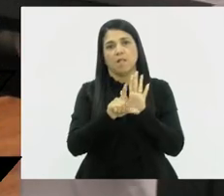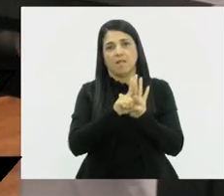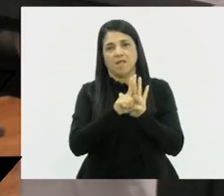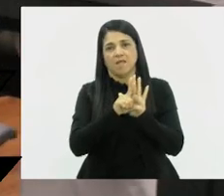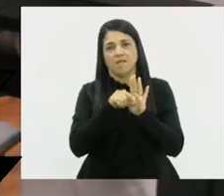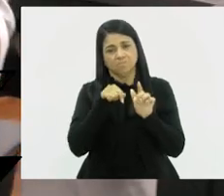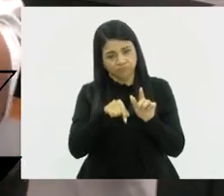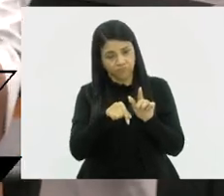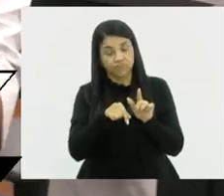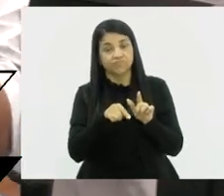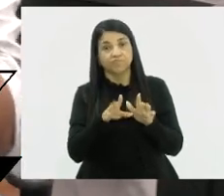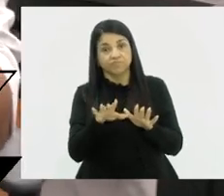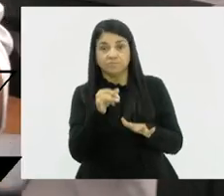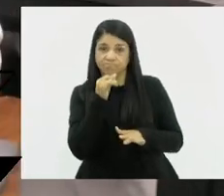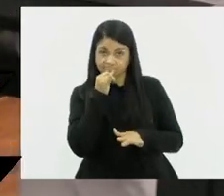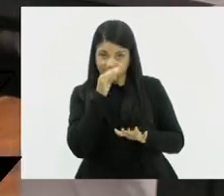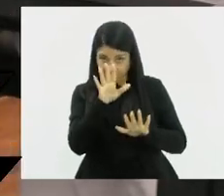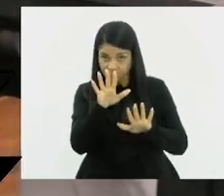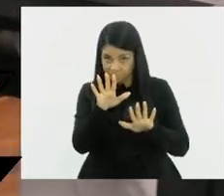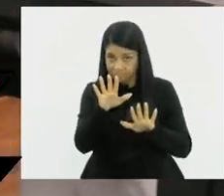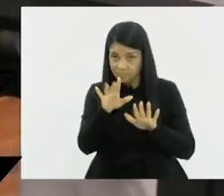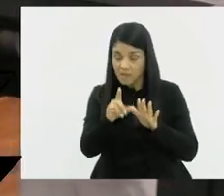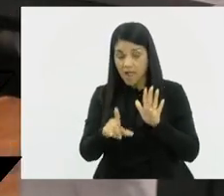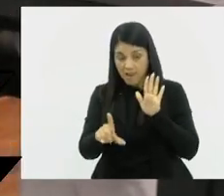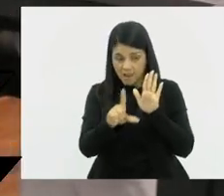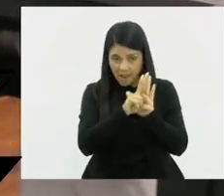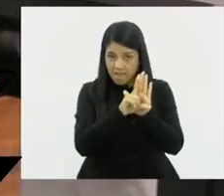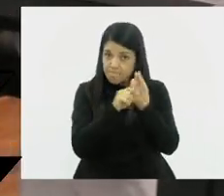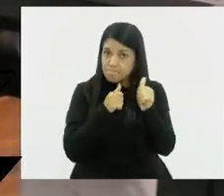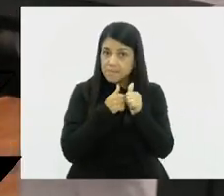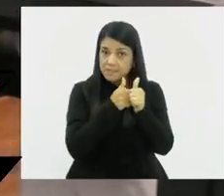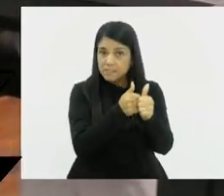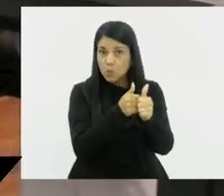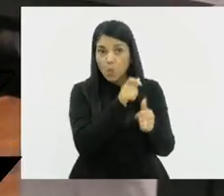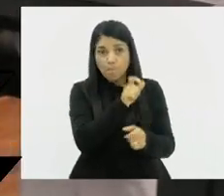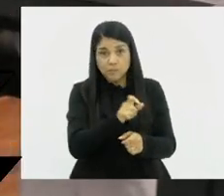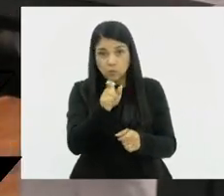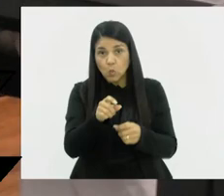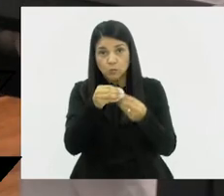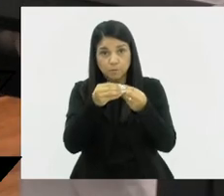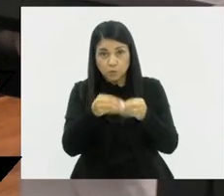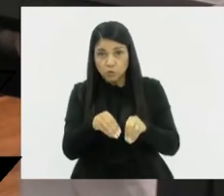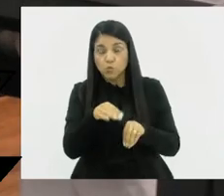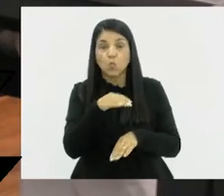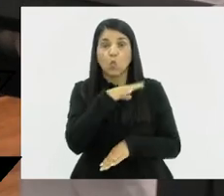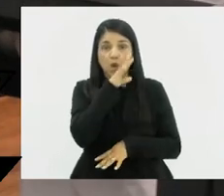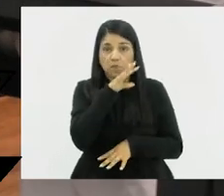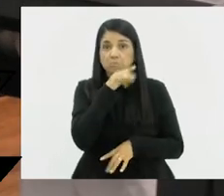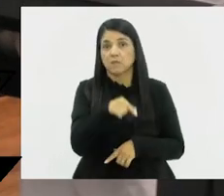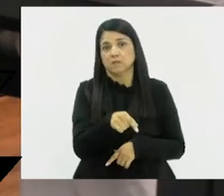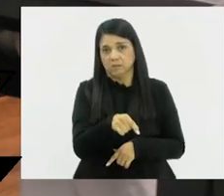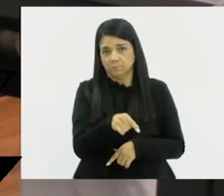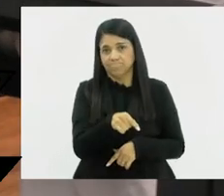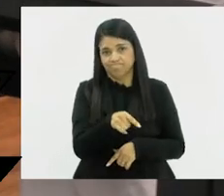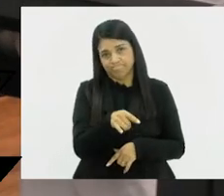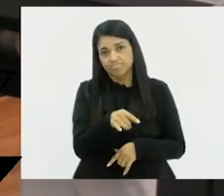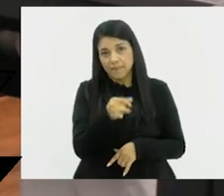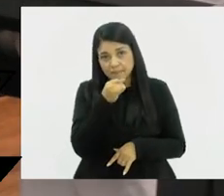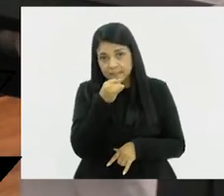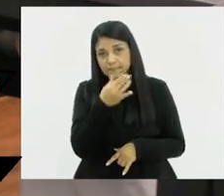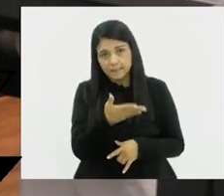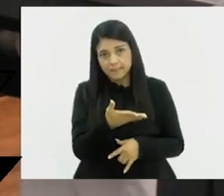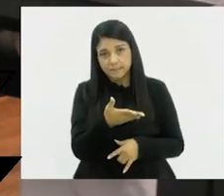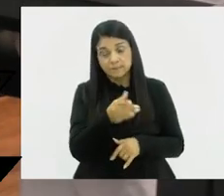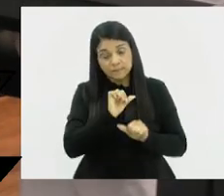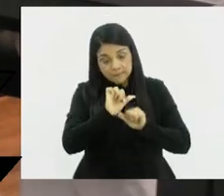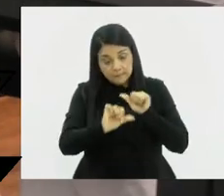lei, que, infelizmente, perseguiu muitas pessoas, prejudicou muito esses animais, infelizmente. Vamos